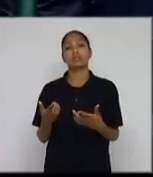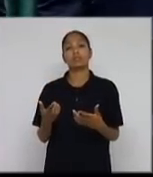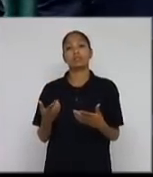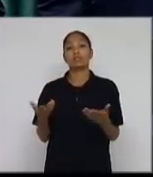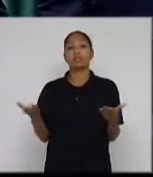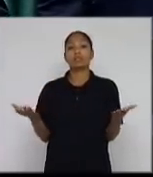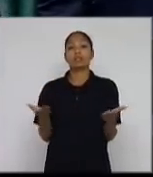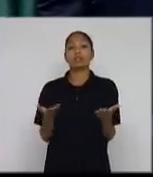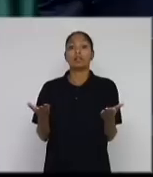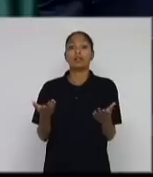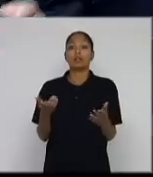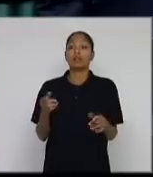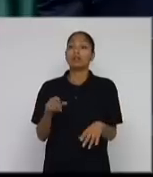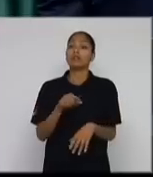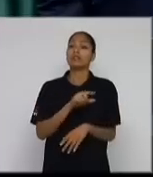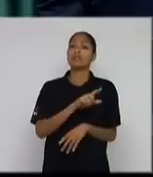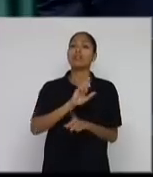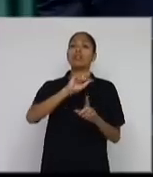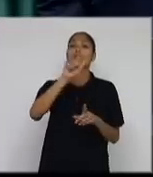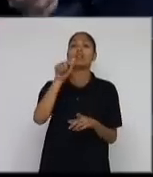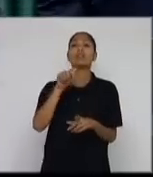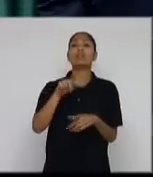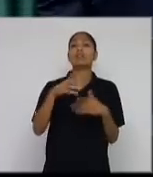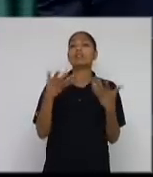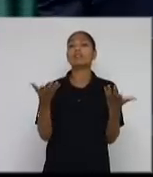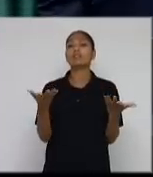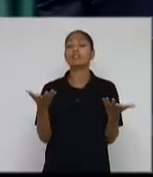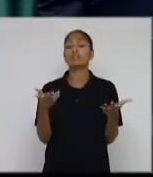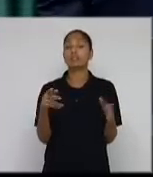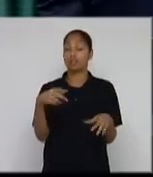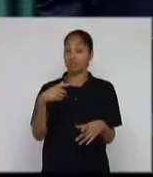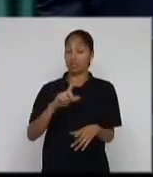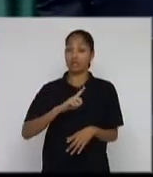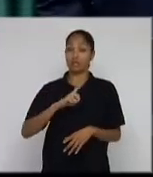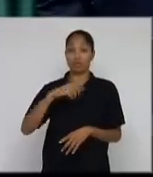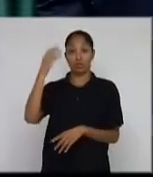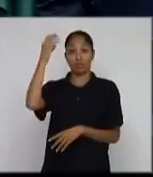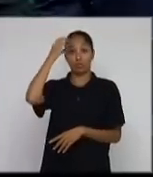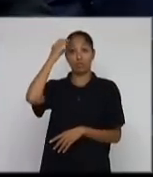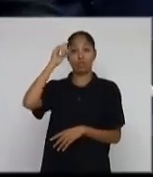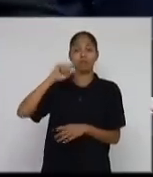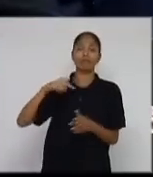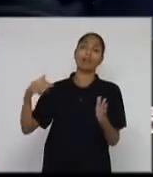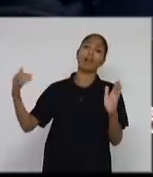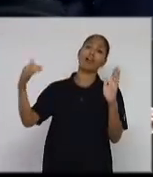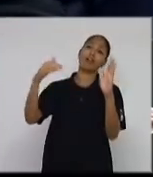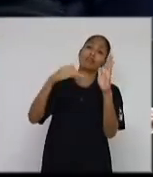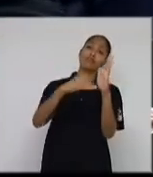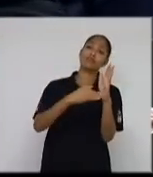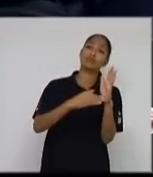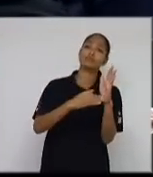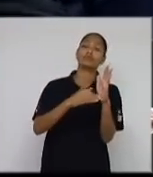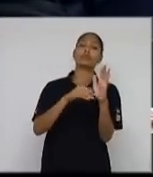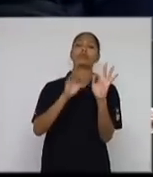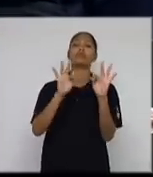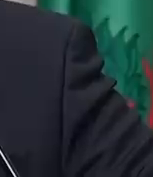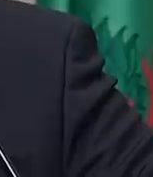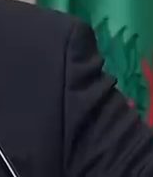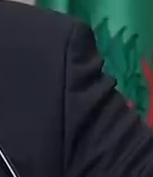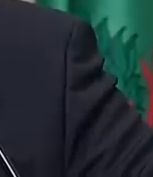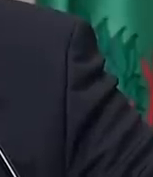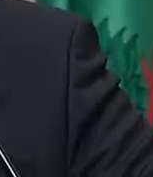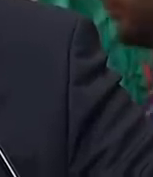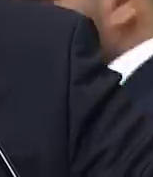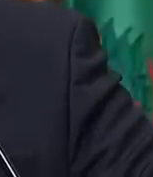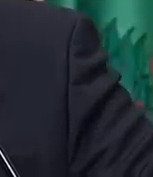Agora, alguém dos senhores tem culpa se lá na ponta alguma administração municipal fez algum ato ilícito?